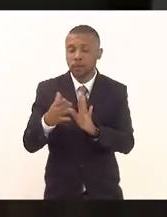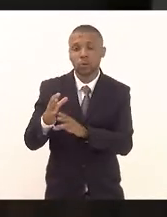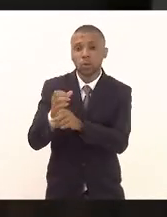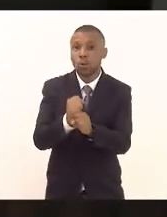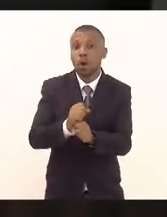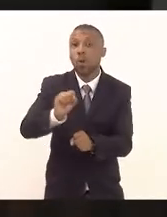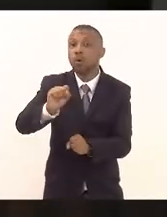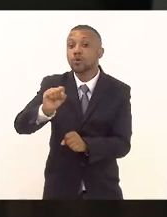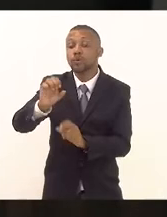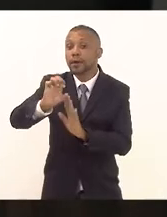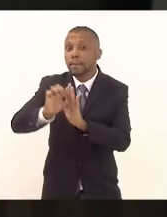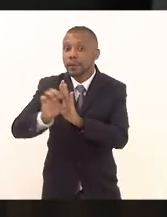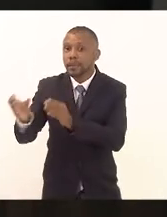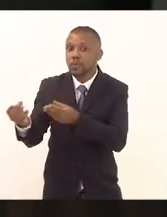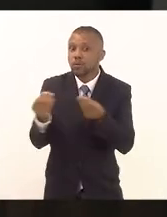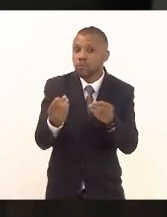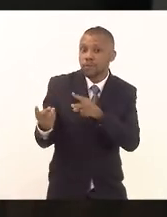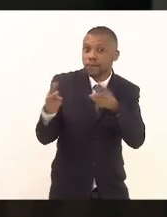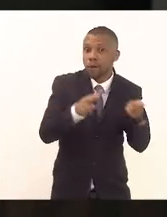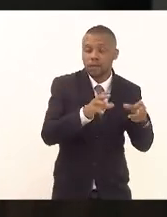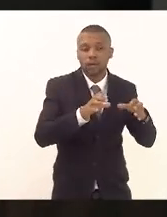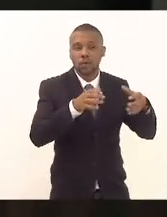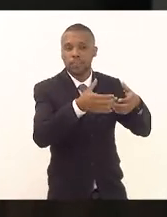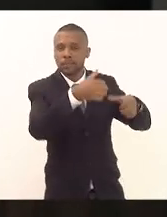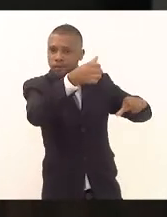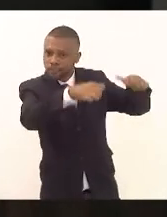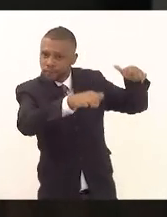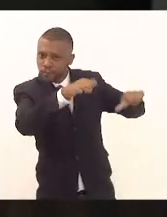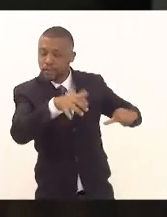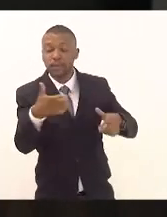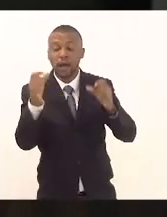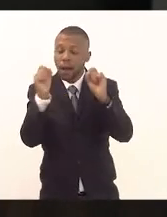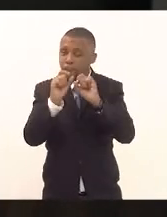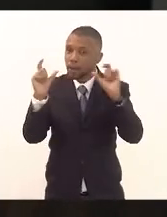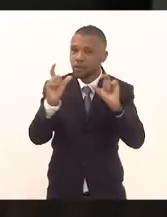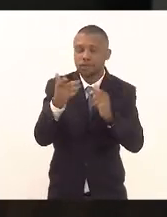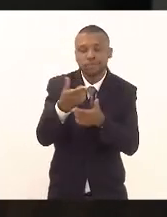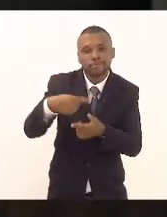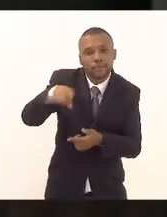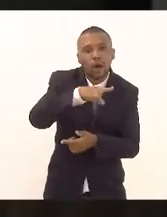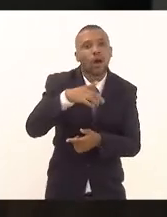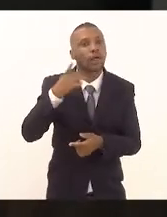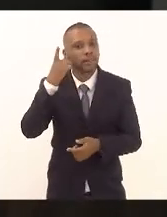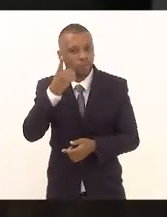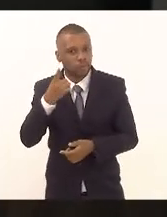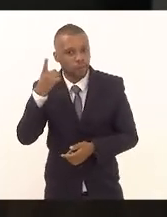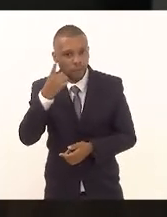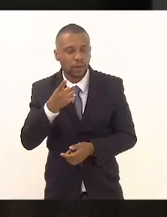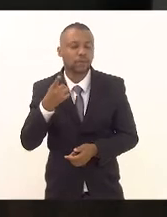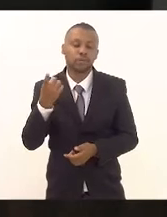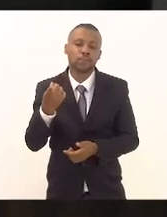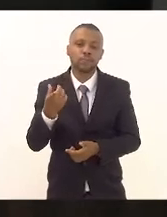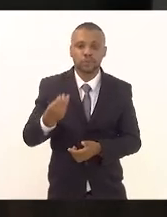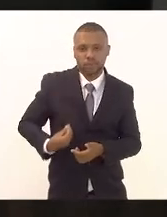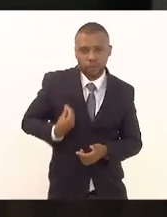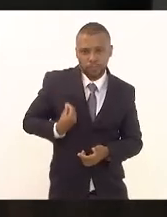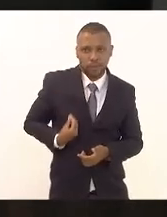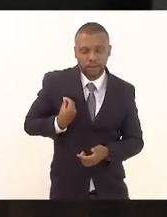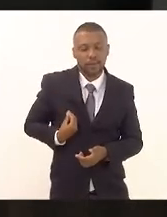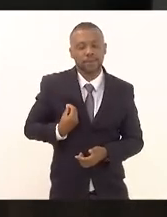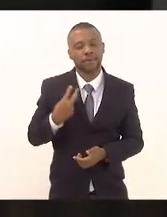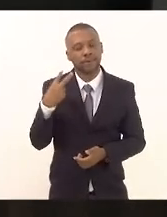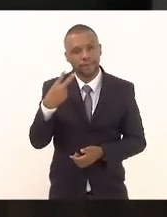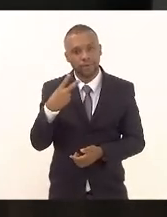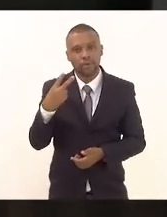emendas, retorna às comissões. Queria aqui chamar a atenção dos seus parlamentares. Estão presentes o